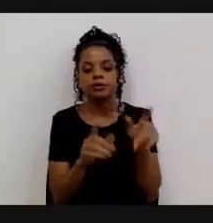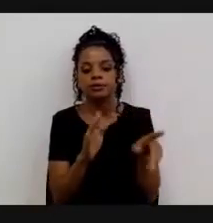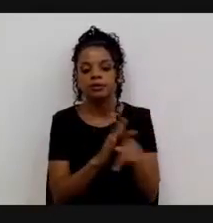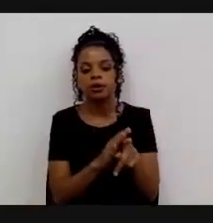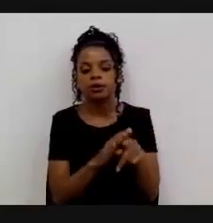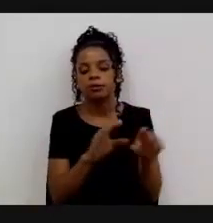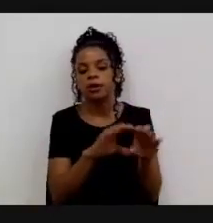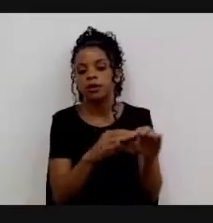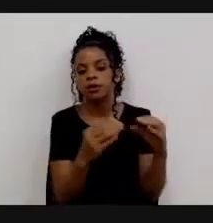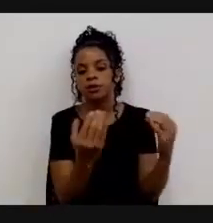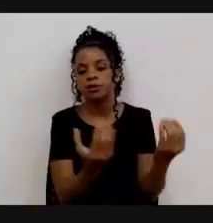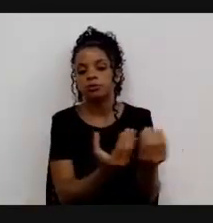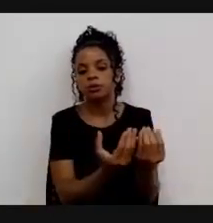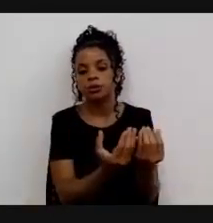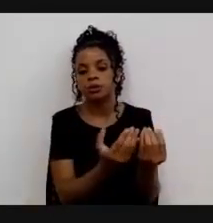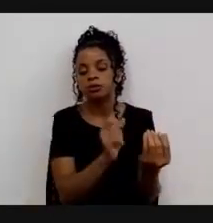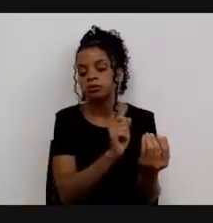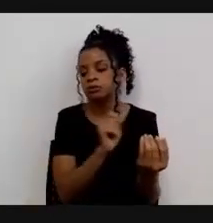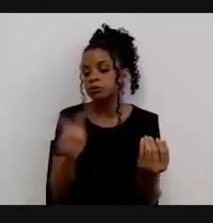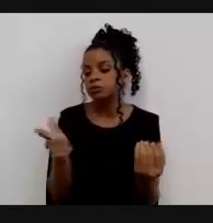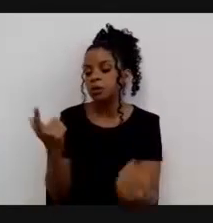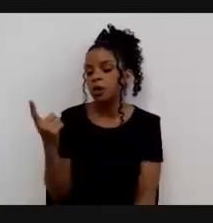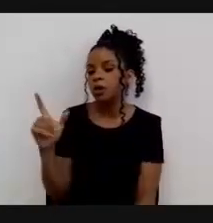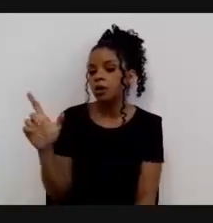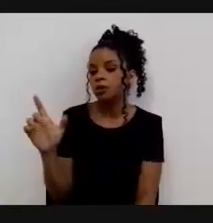em relação a outras.